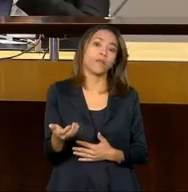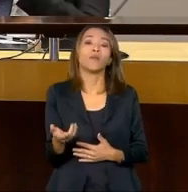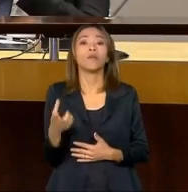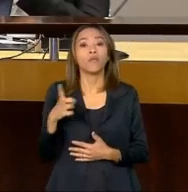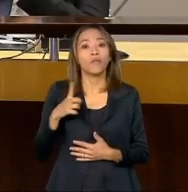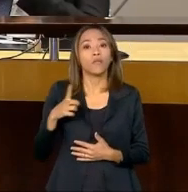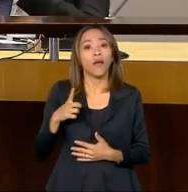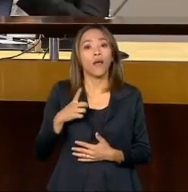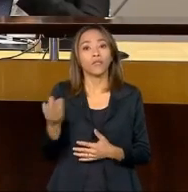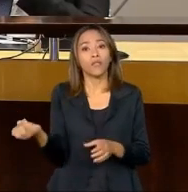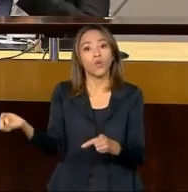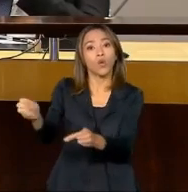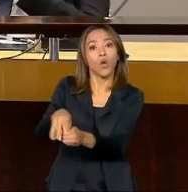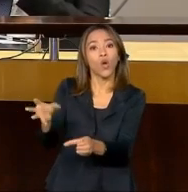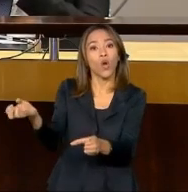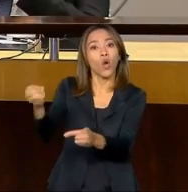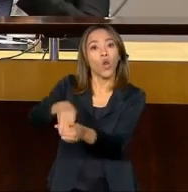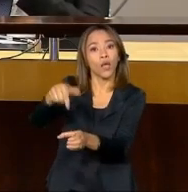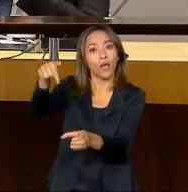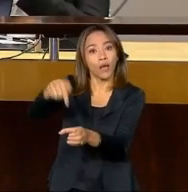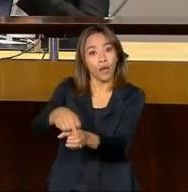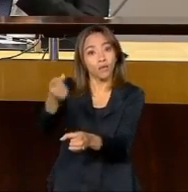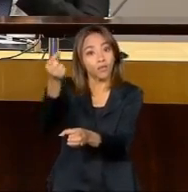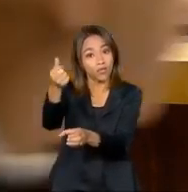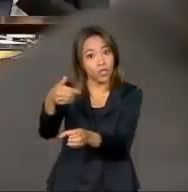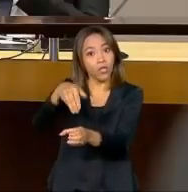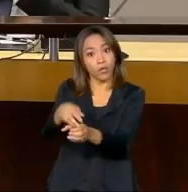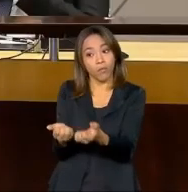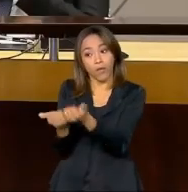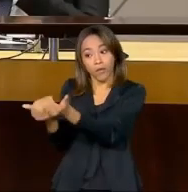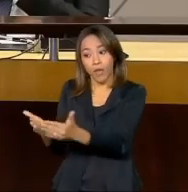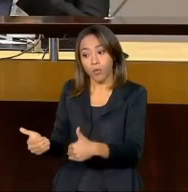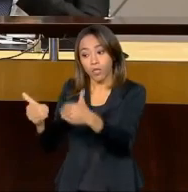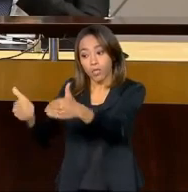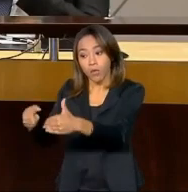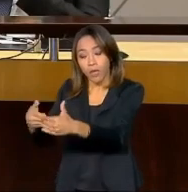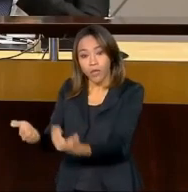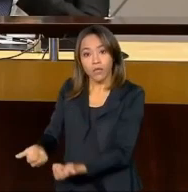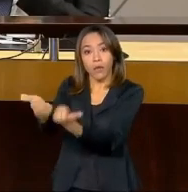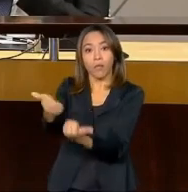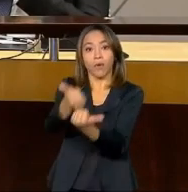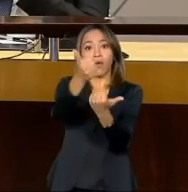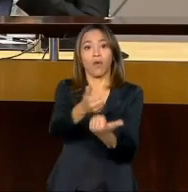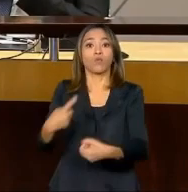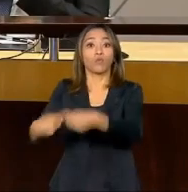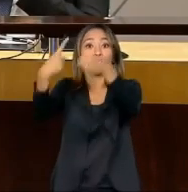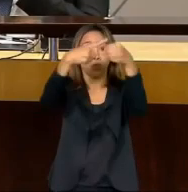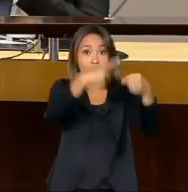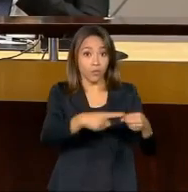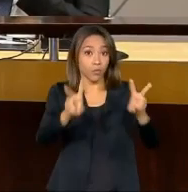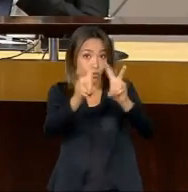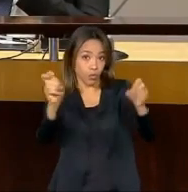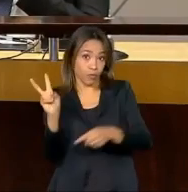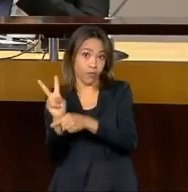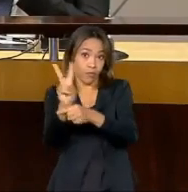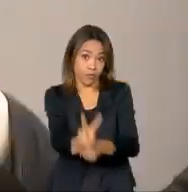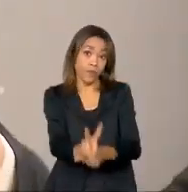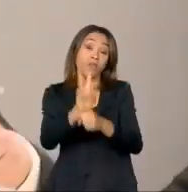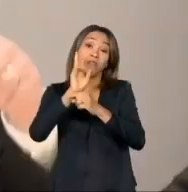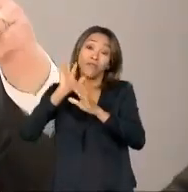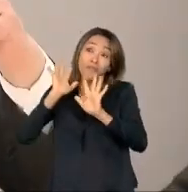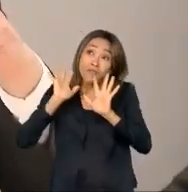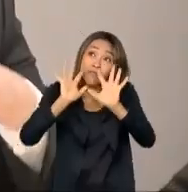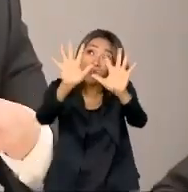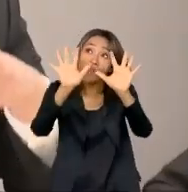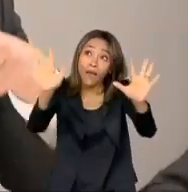estão sendo colocados para o Ministério, para distribuir, para ajudar os municípios, os financiamentos, ficasse vinculado aos estados e